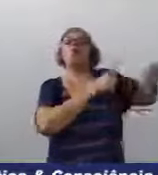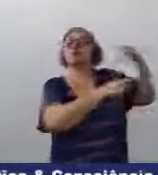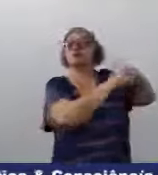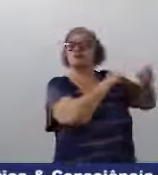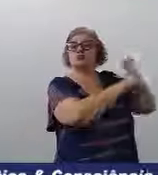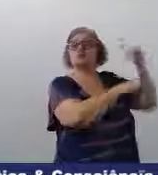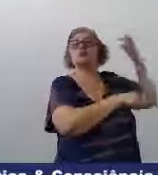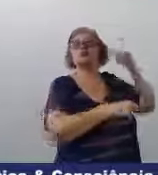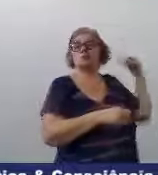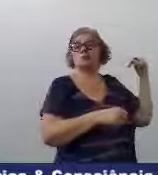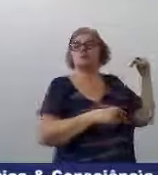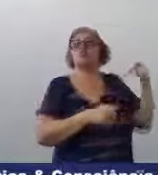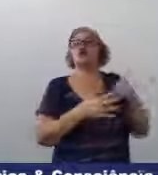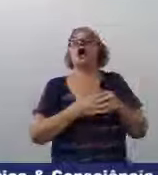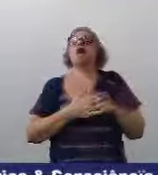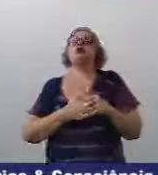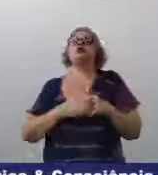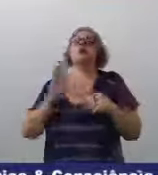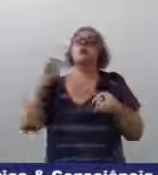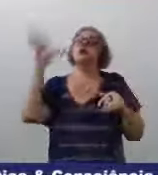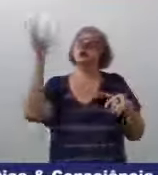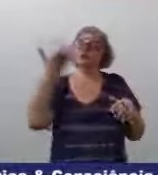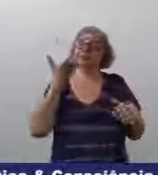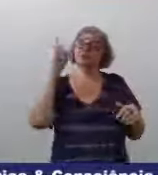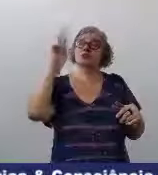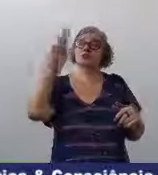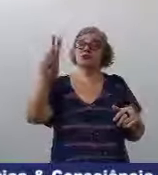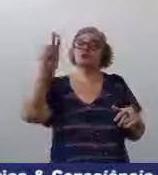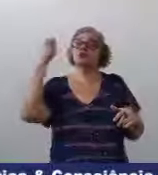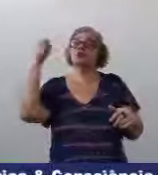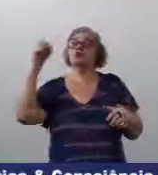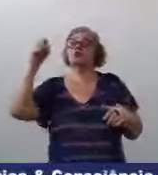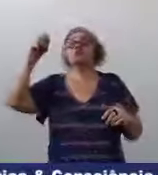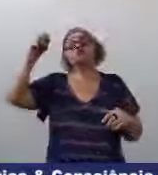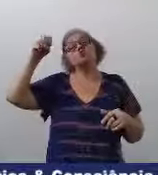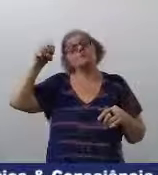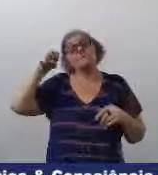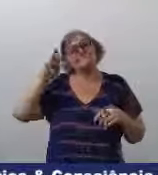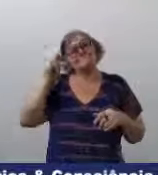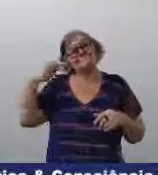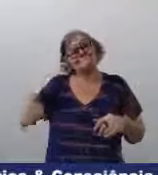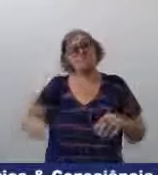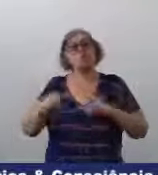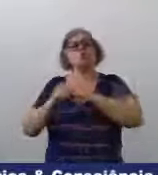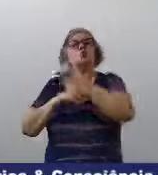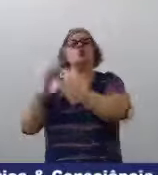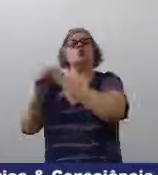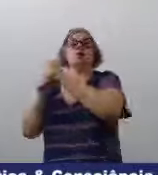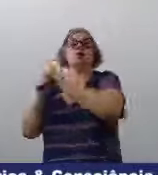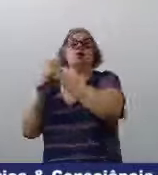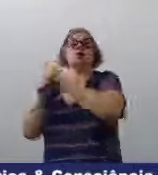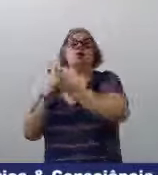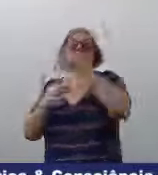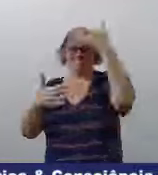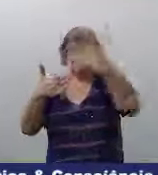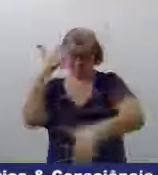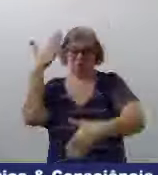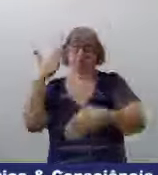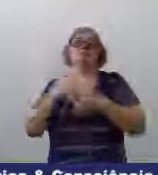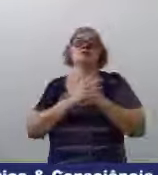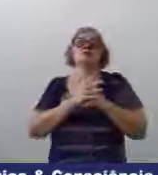em agosto do ano passado, um fenômeno que aconteceu há 28 mil anos